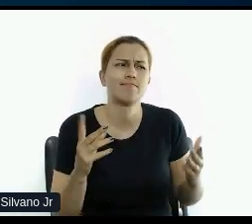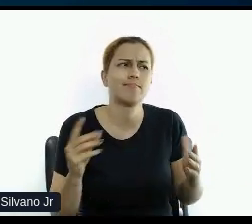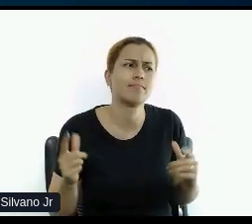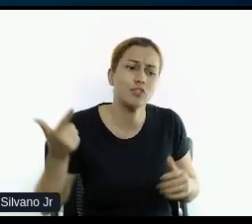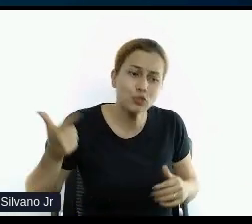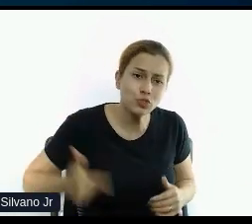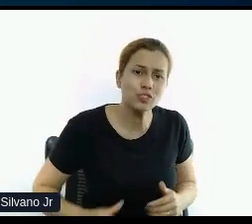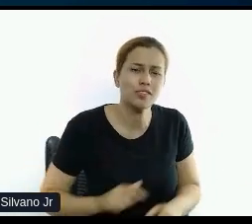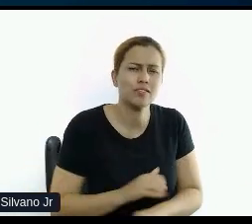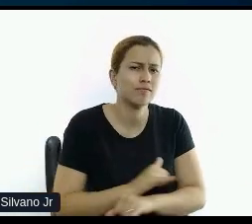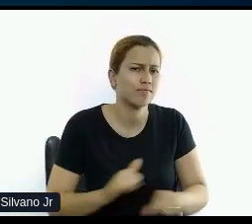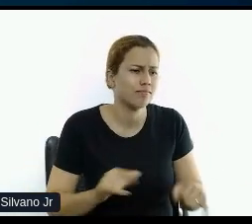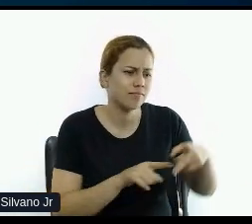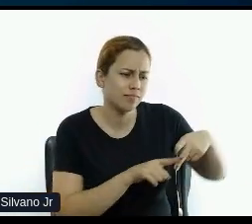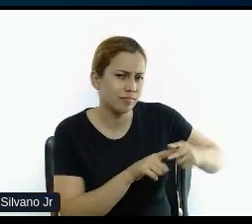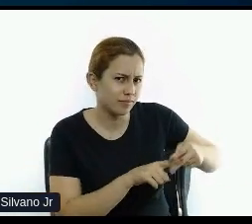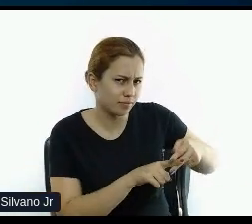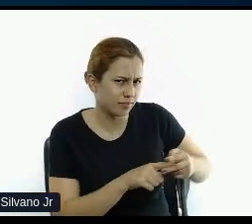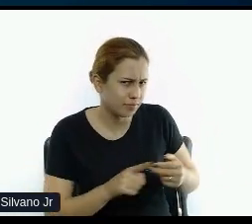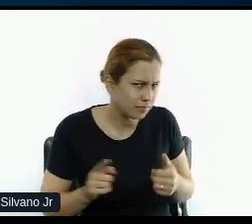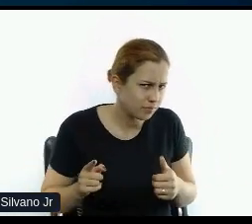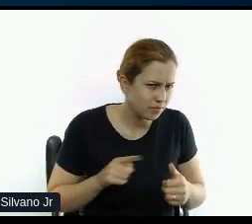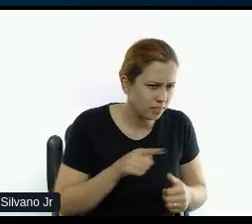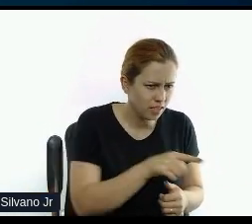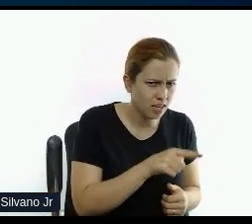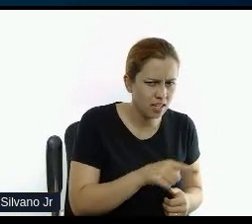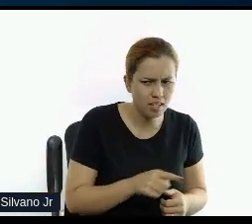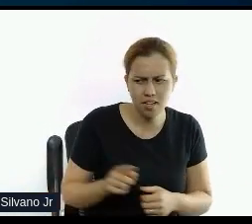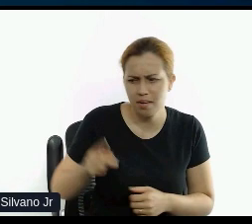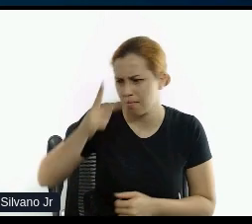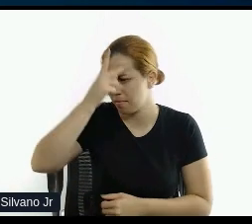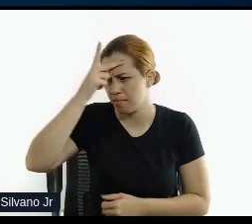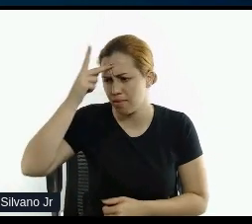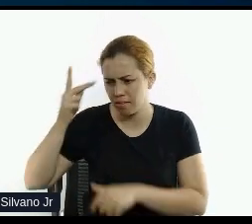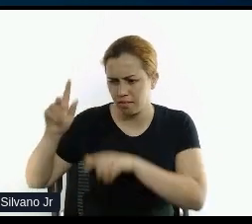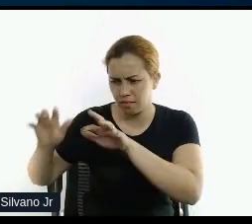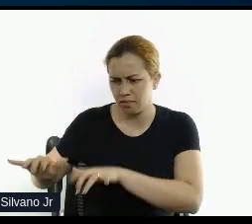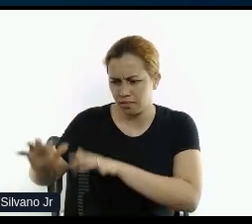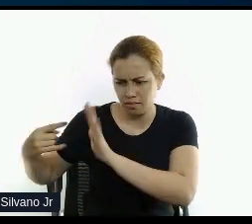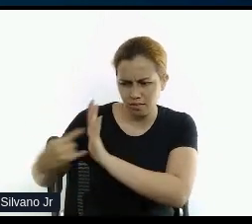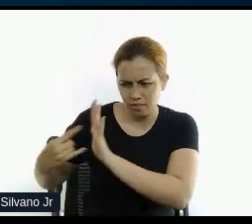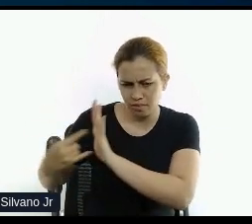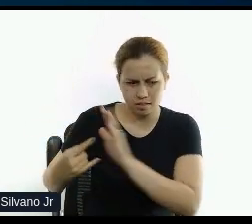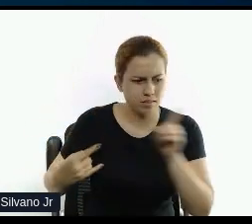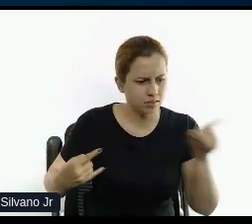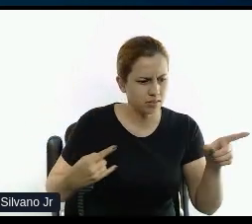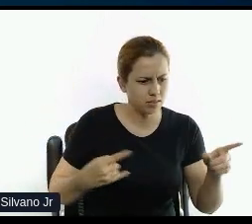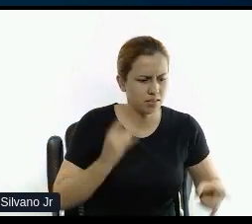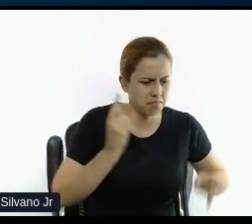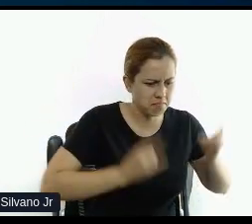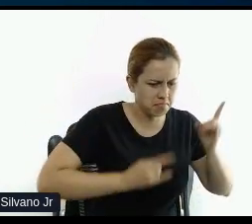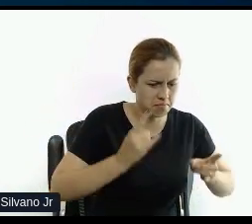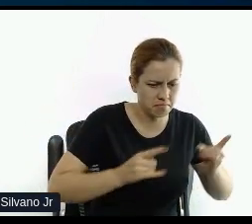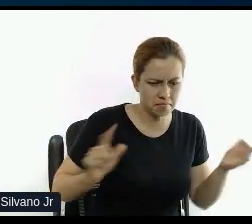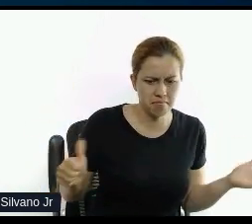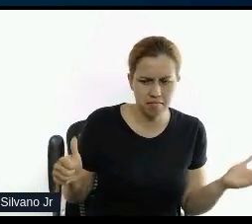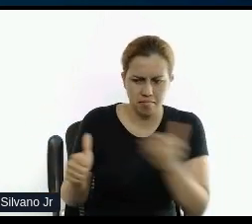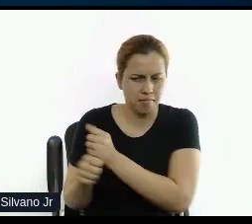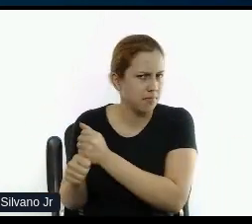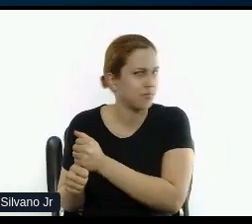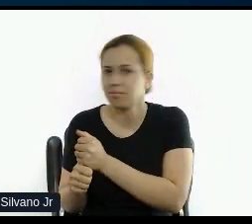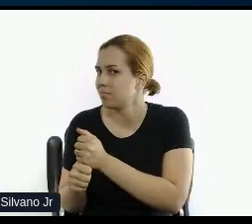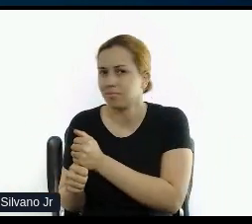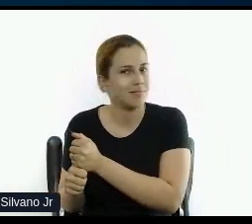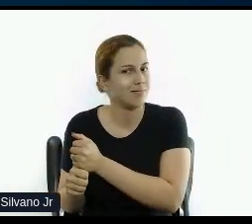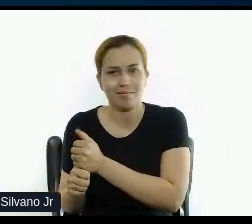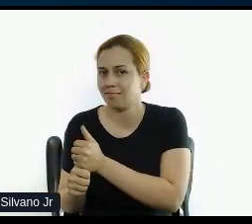essas ferramentas vão substituir o ser humano? Não, porque nós precisamos ter essa visão crítica. Ela vai nos ajudar a ter um processo